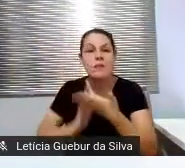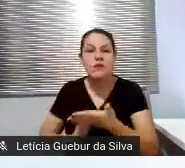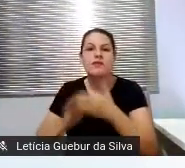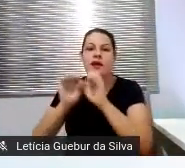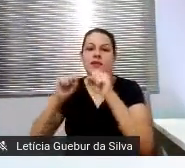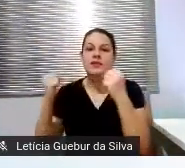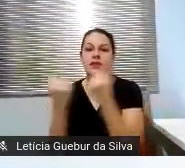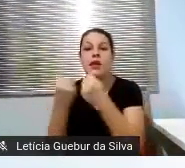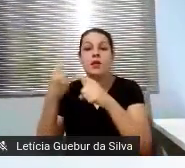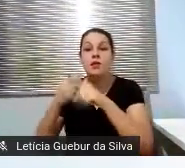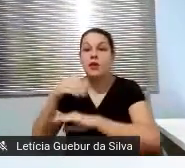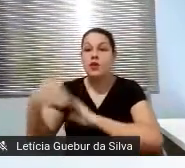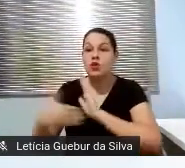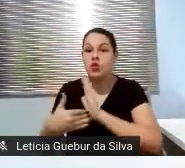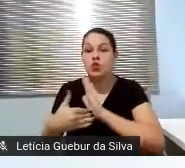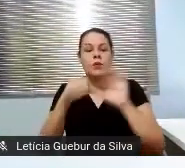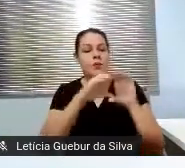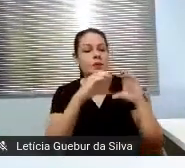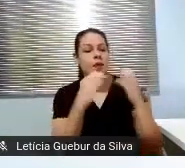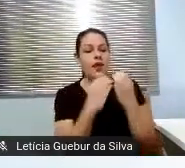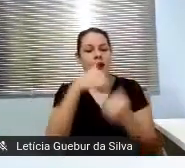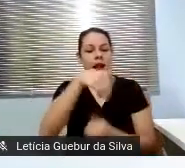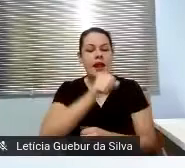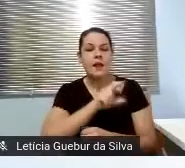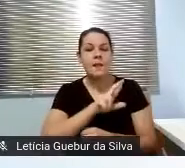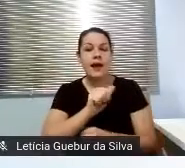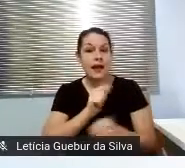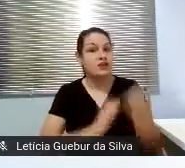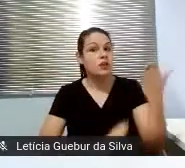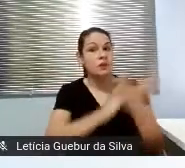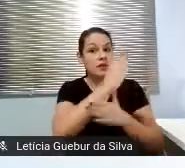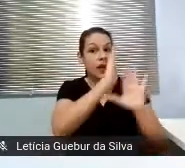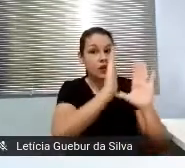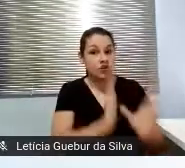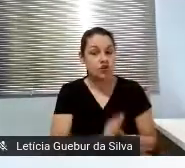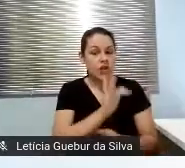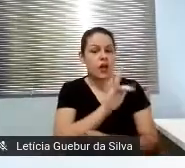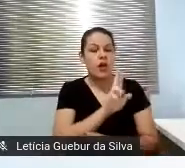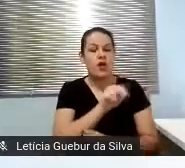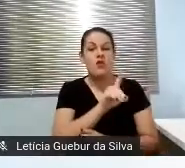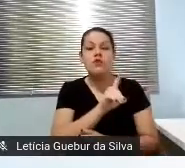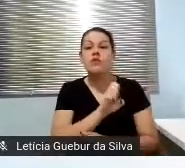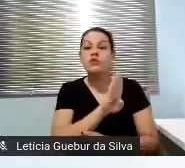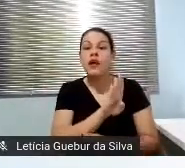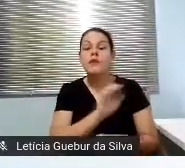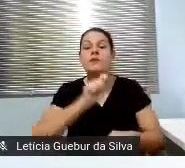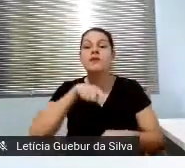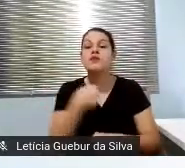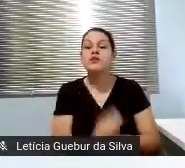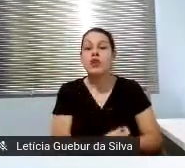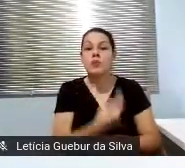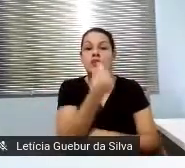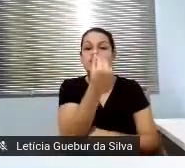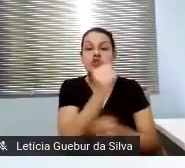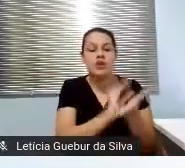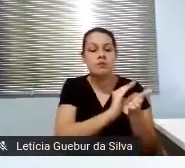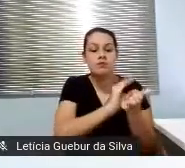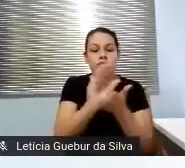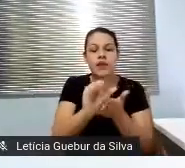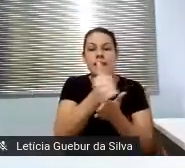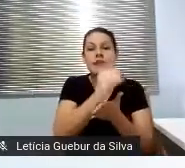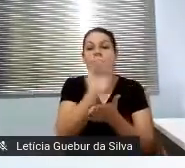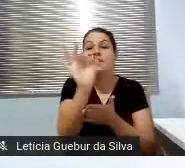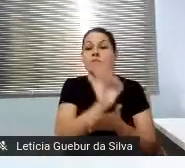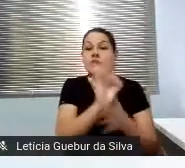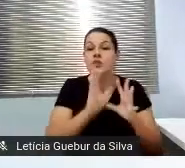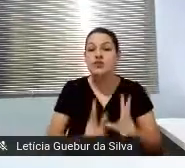o Congresso, a Câmara Federal havia aprovado e inclusive enviando 10% desses recursos